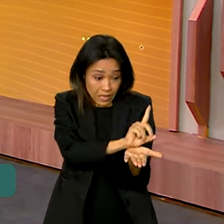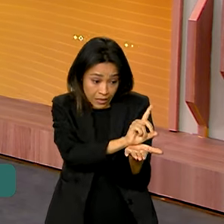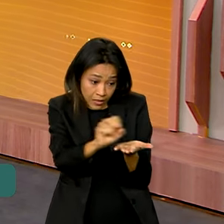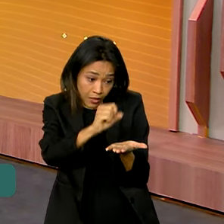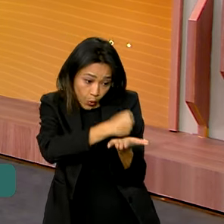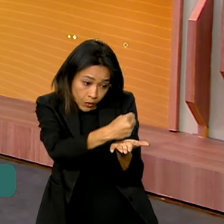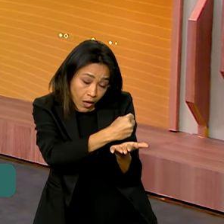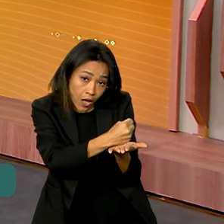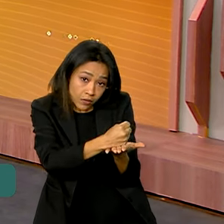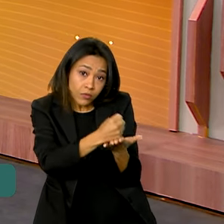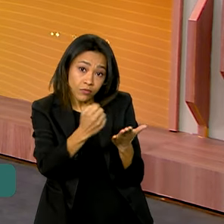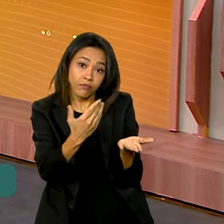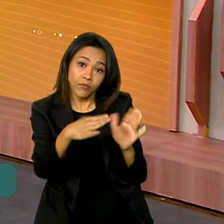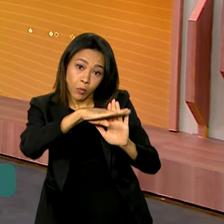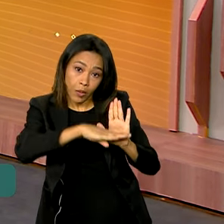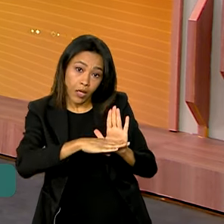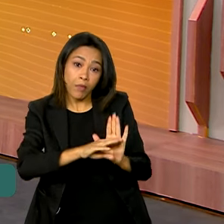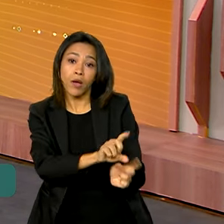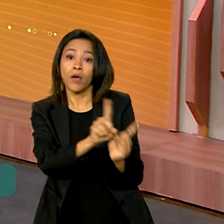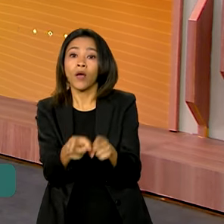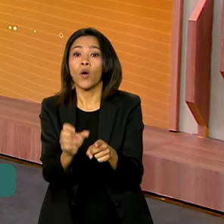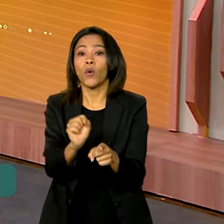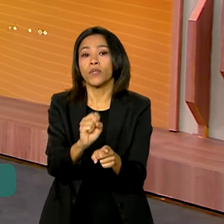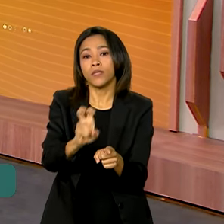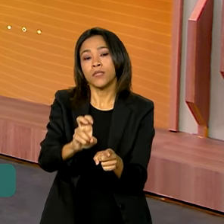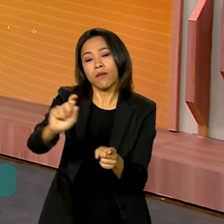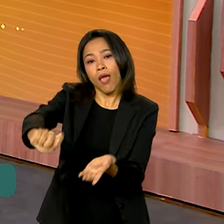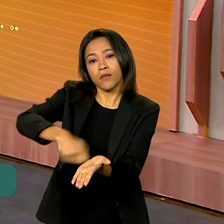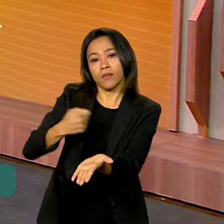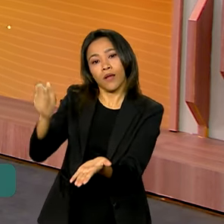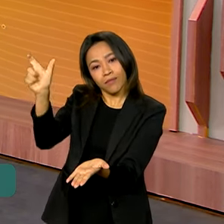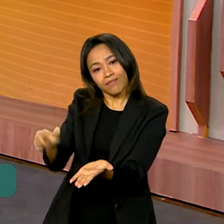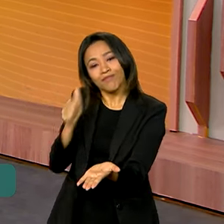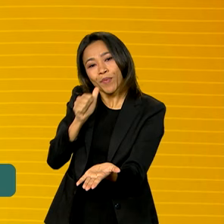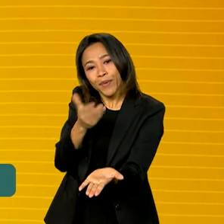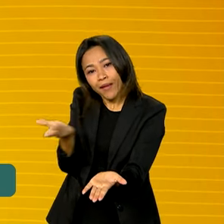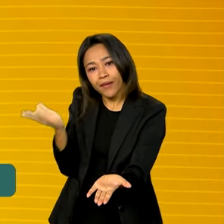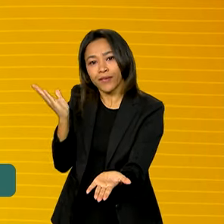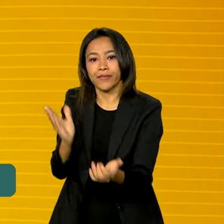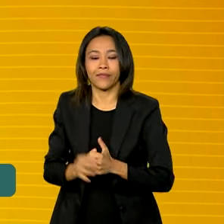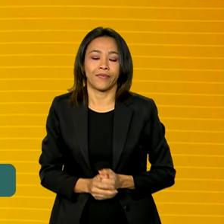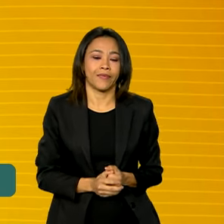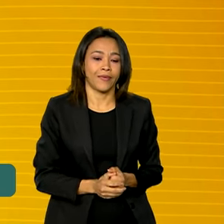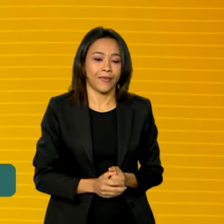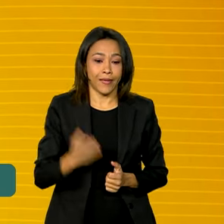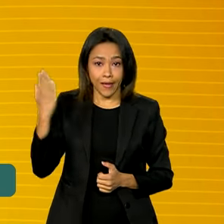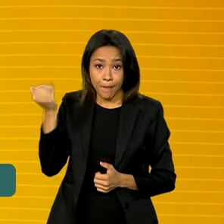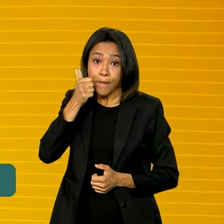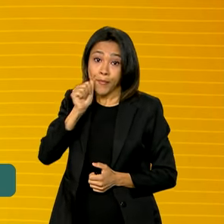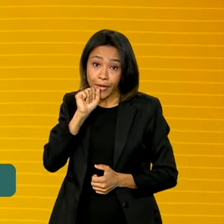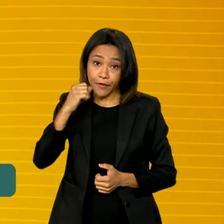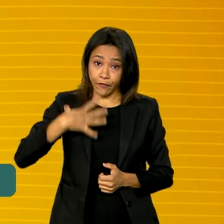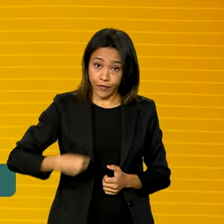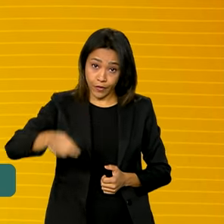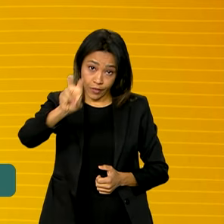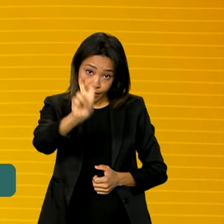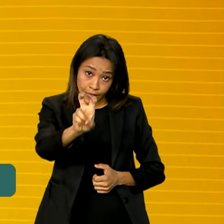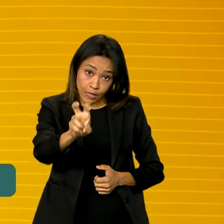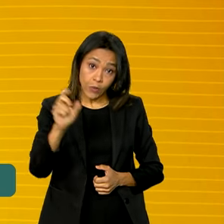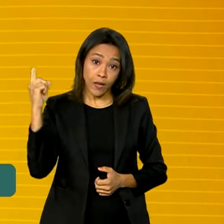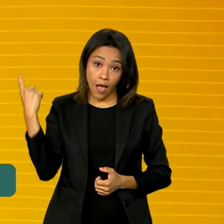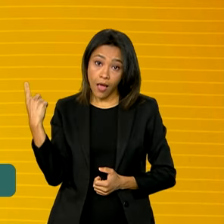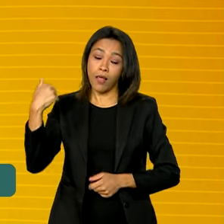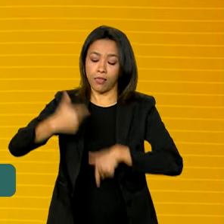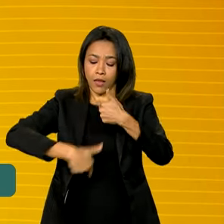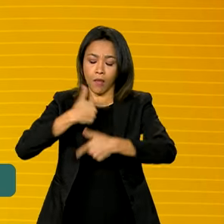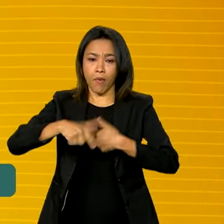Minha Casa, Minha Vida, 85 são assinados por mulheres. Mãe de 5 filhos e trabalhando